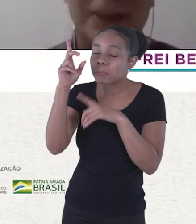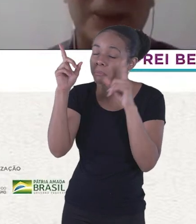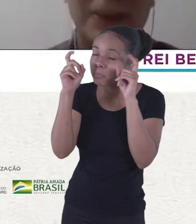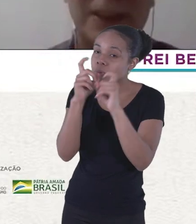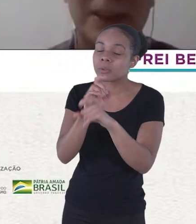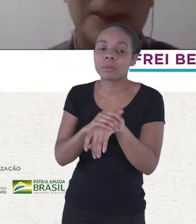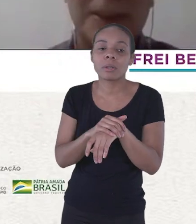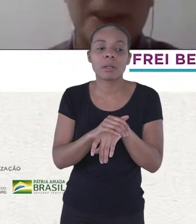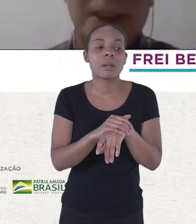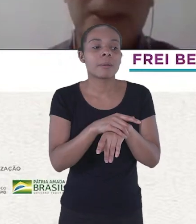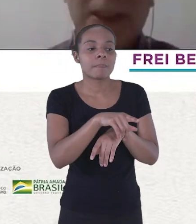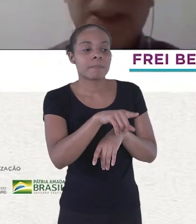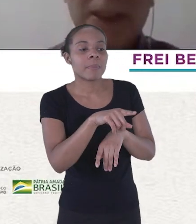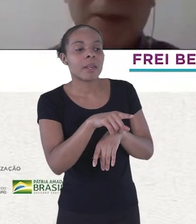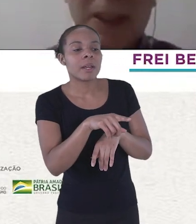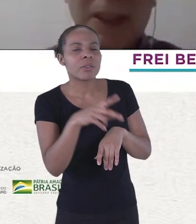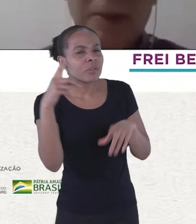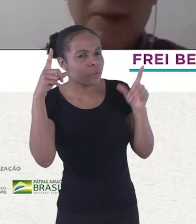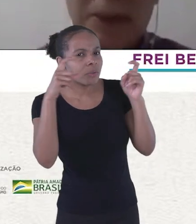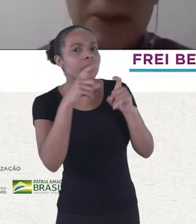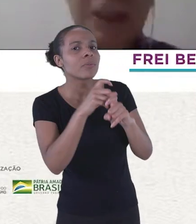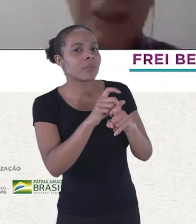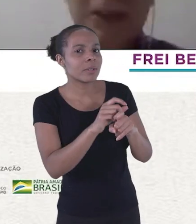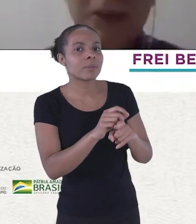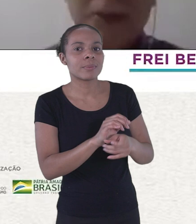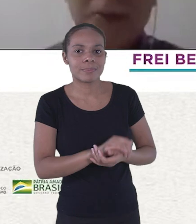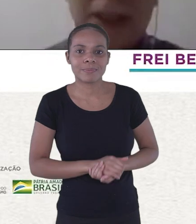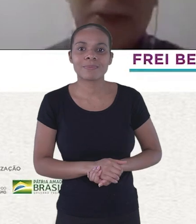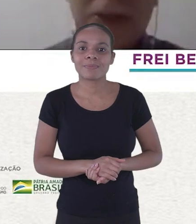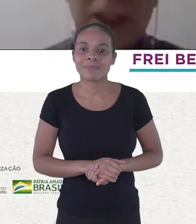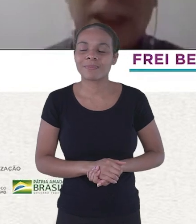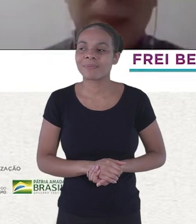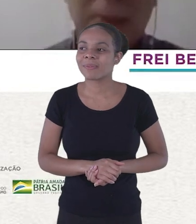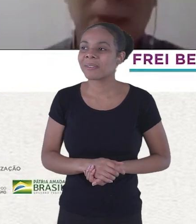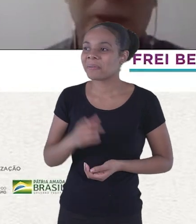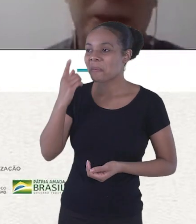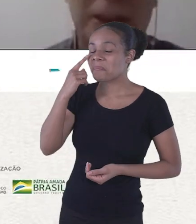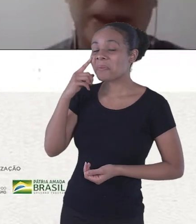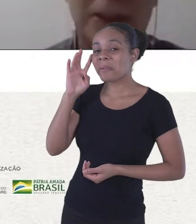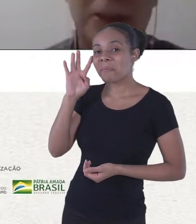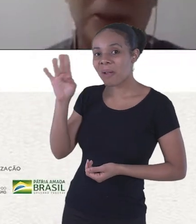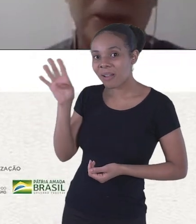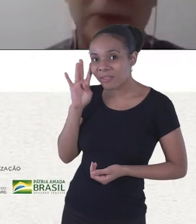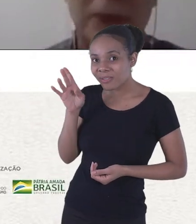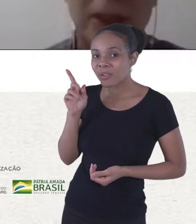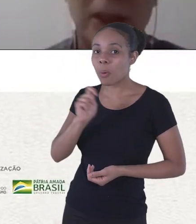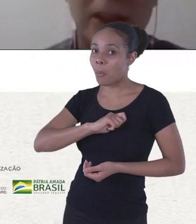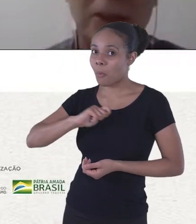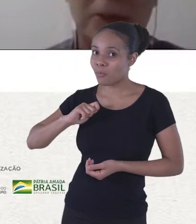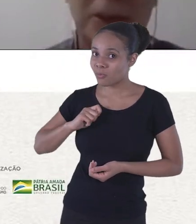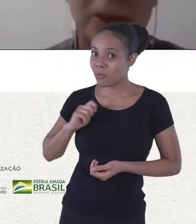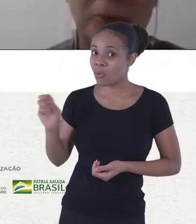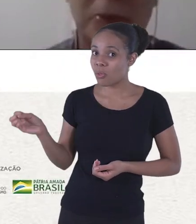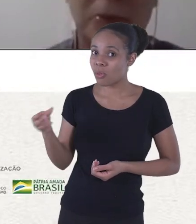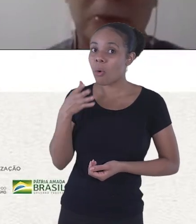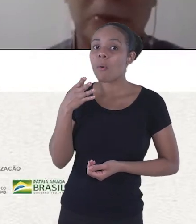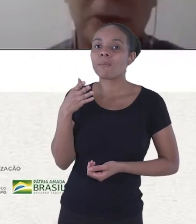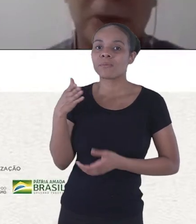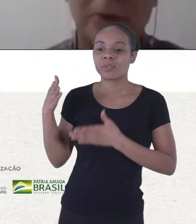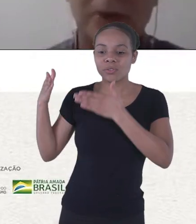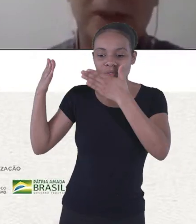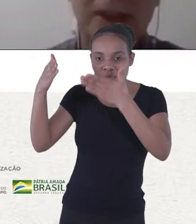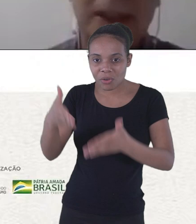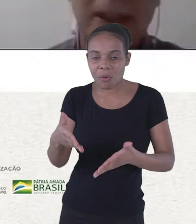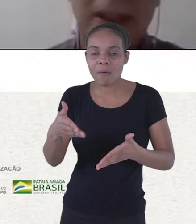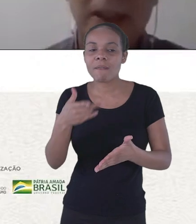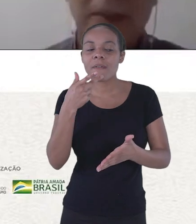isso é mesmo. Ô Luiz, imagina um autor novato chegar para você na editora e falar: olha, eu escrevi um